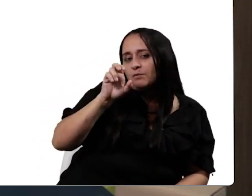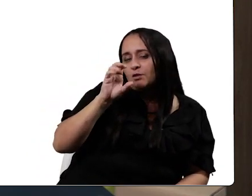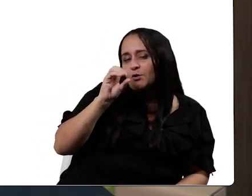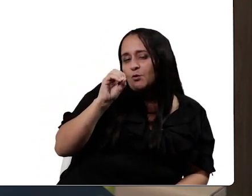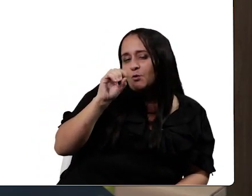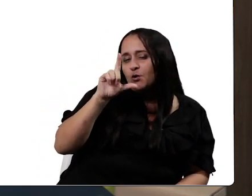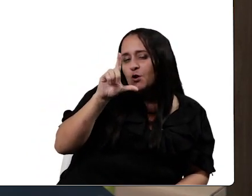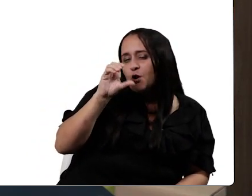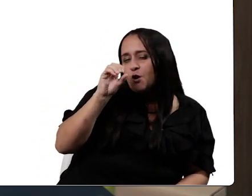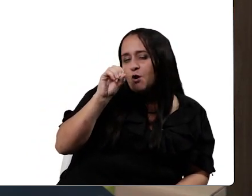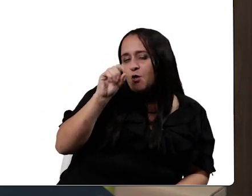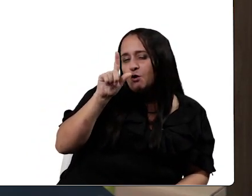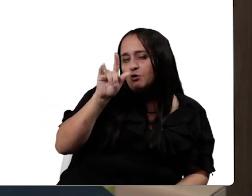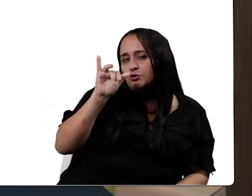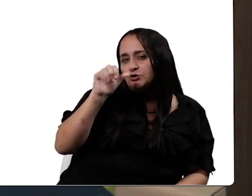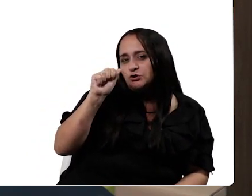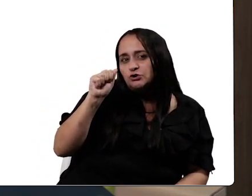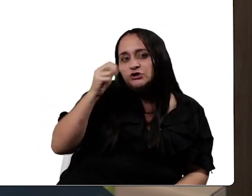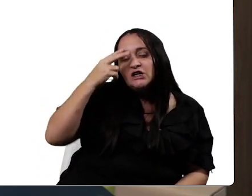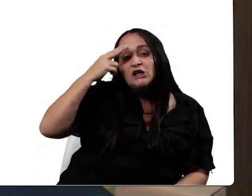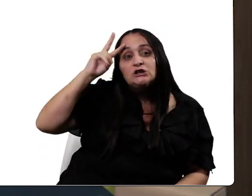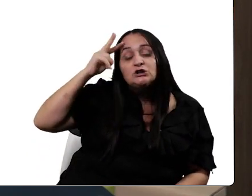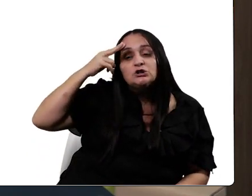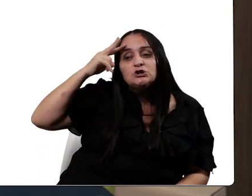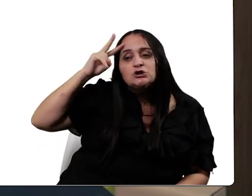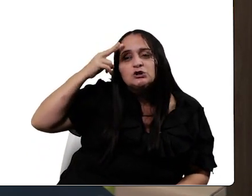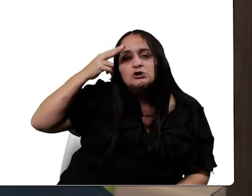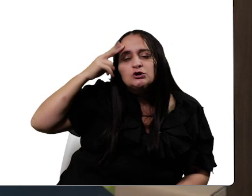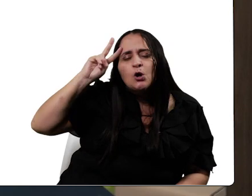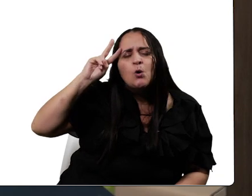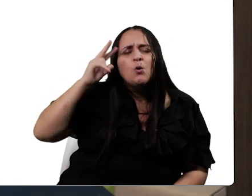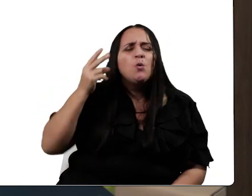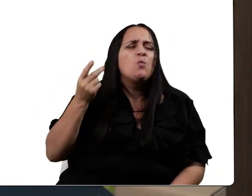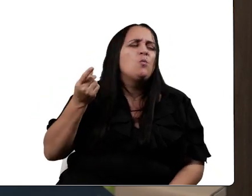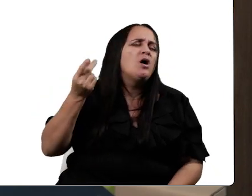Do sítio arqueológico, que vai contando a história, né? A história bem antiga mesmo